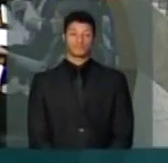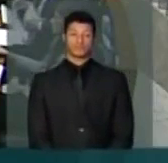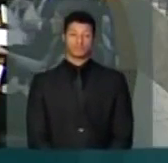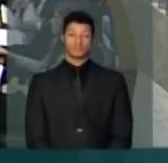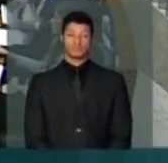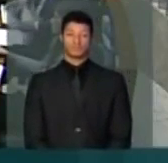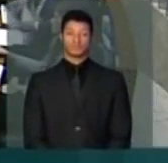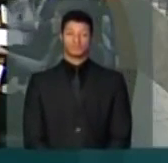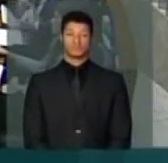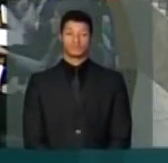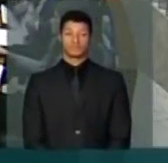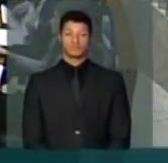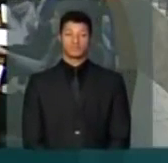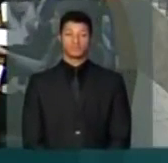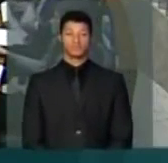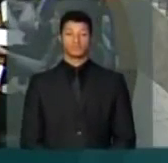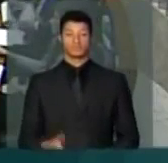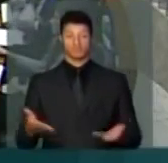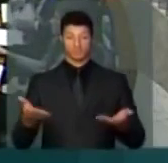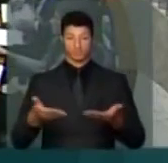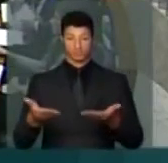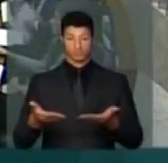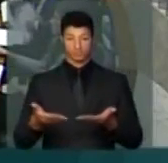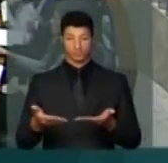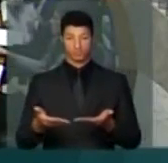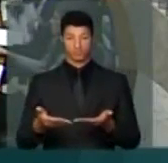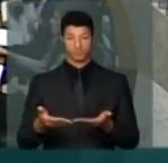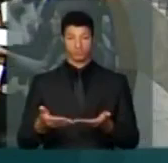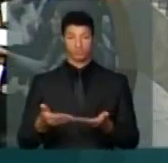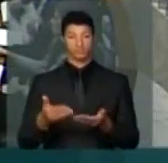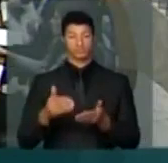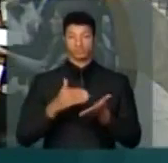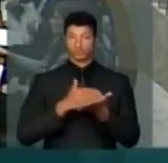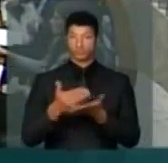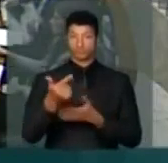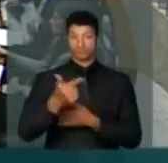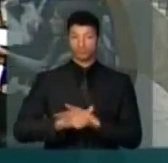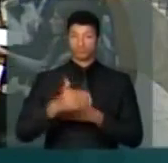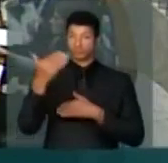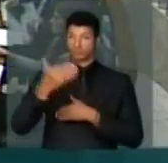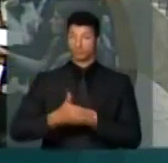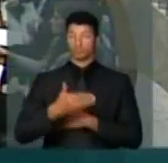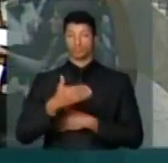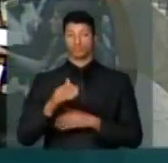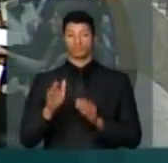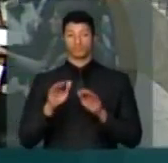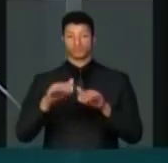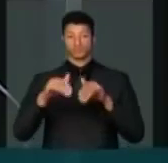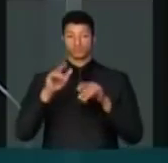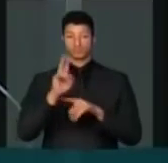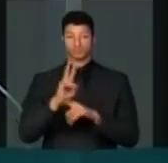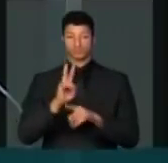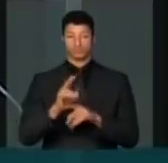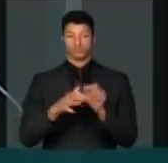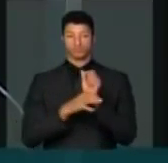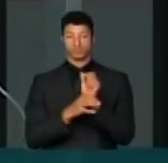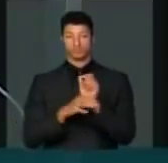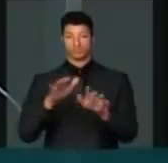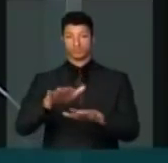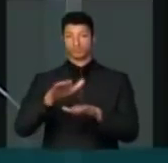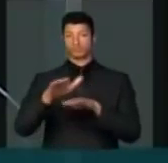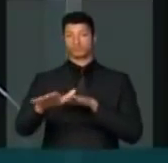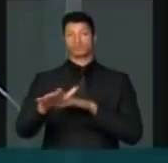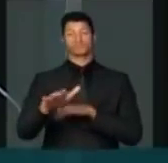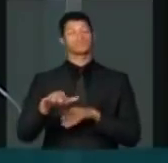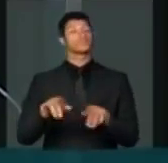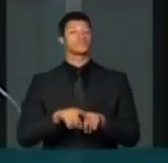deputadas, hoje foi reinaugurada a Frente Parlamentar em Defesa do Trânsito Seguro,